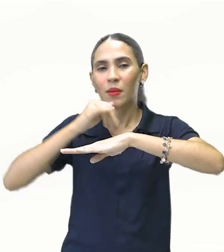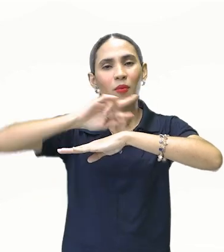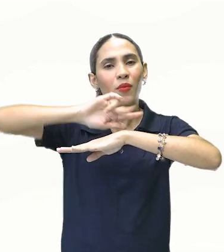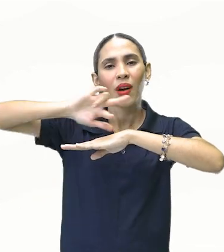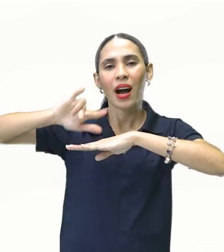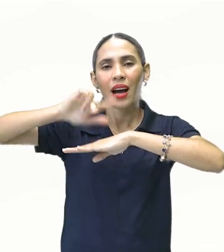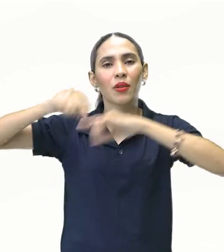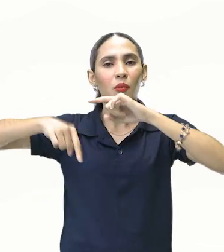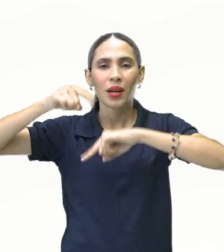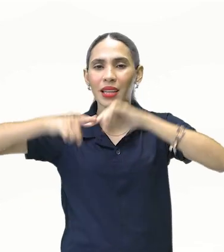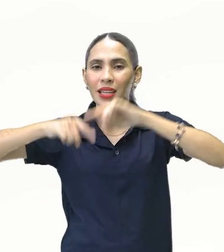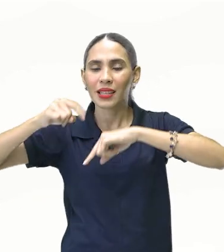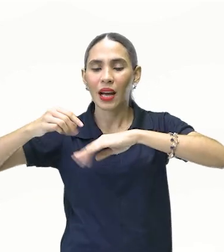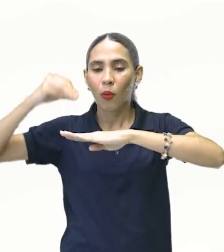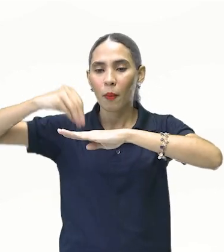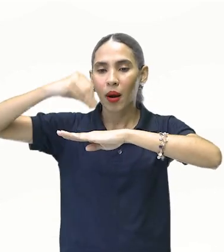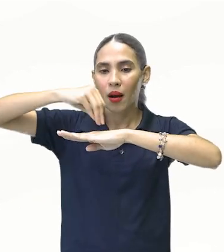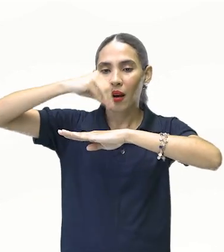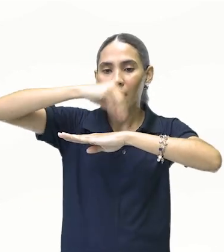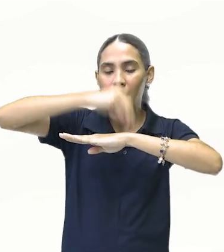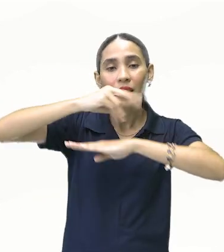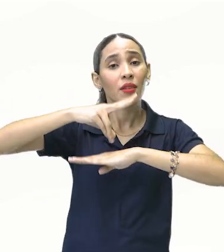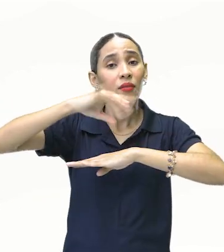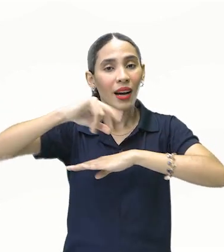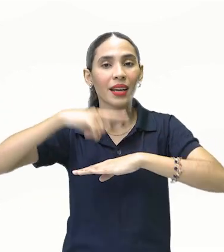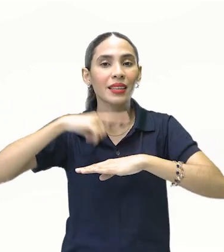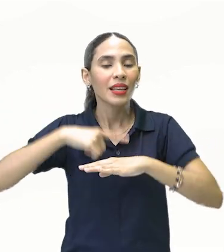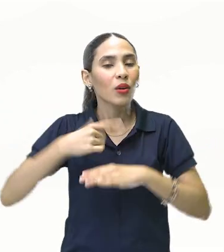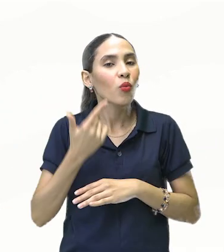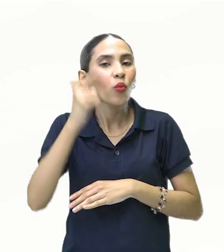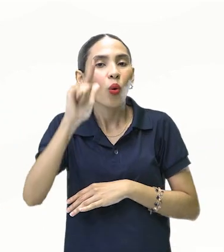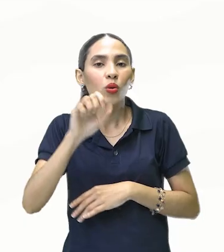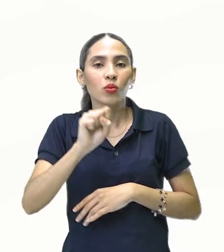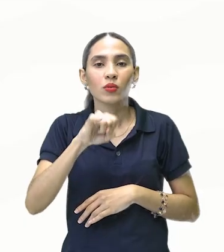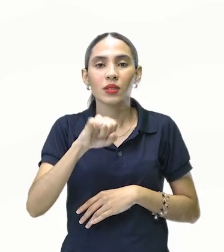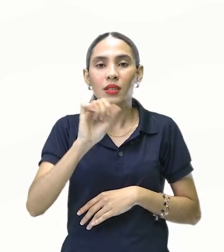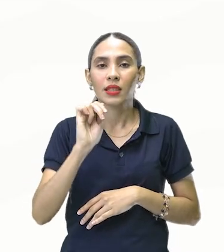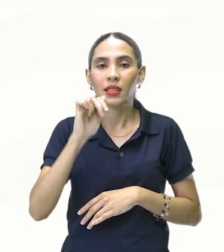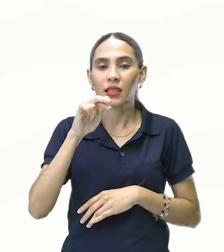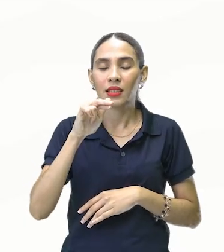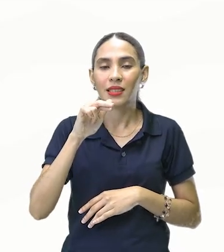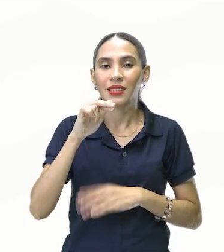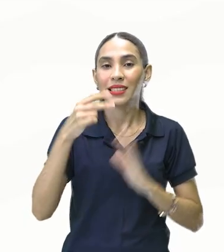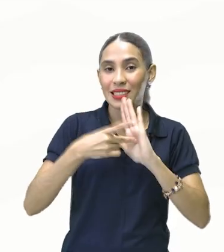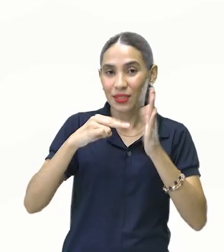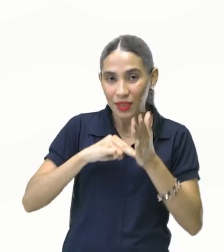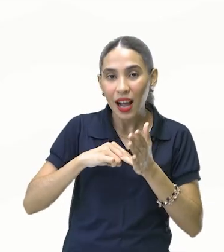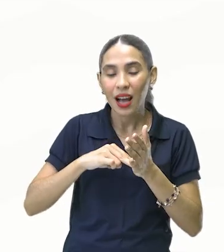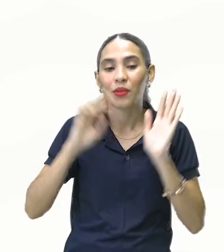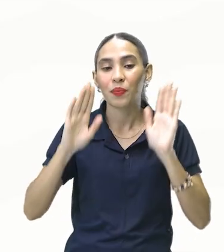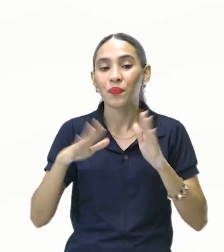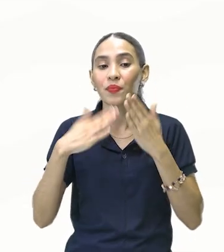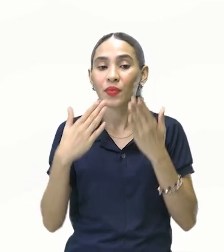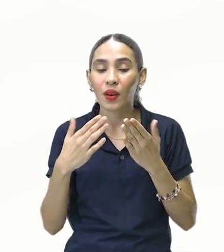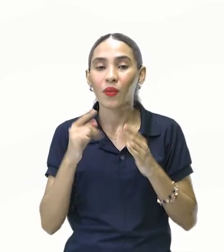agenda, canetinhas, e ela vai começar a ter um outro significado. Então,